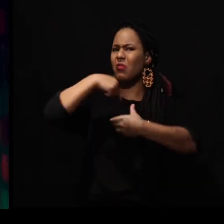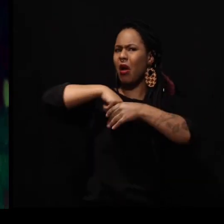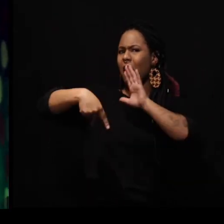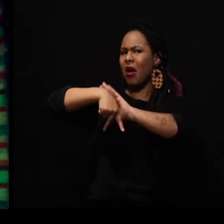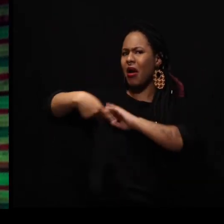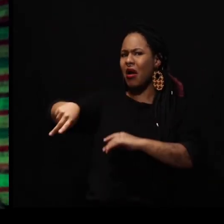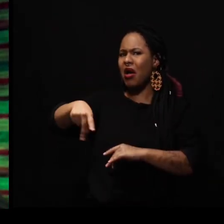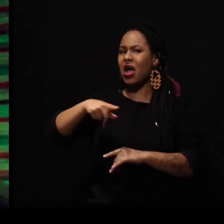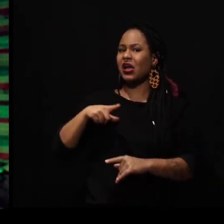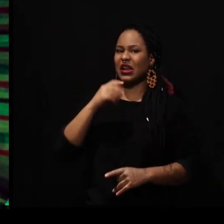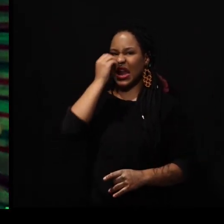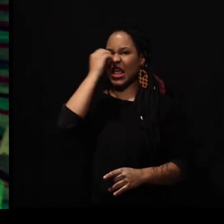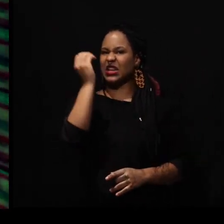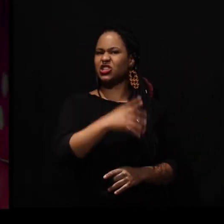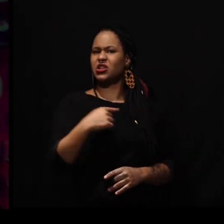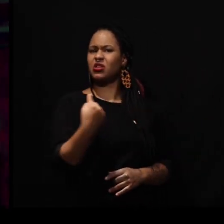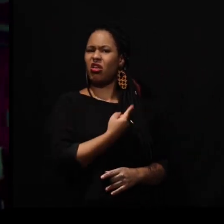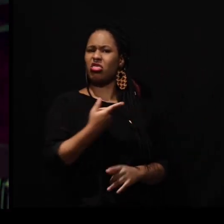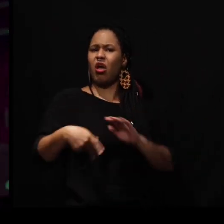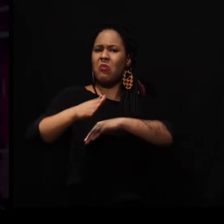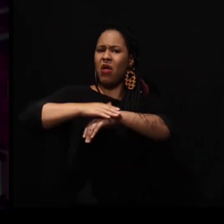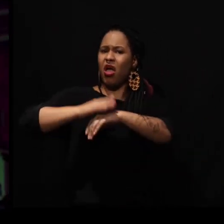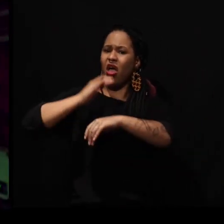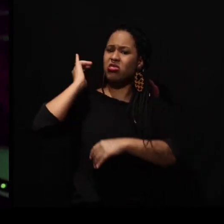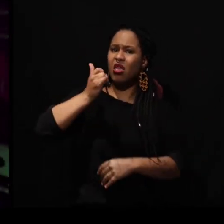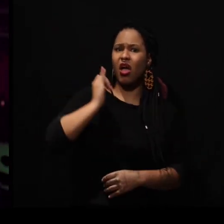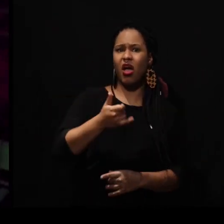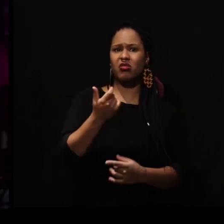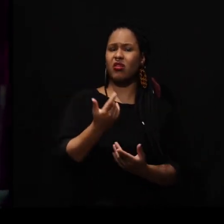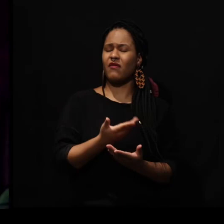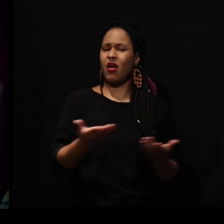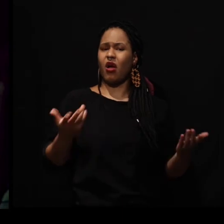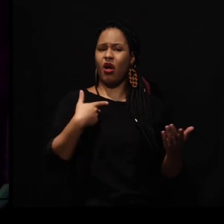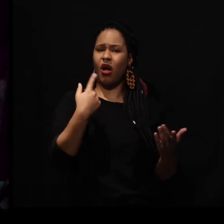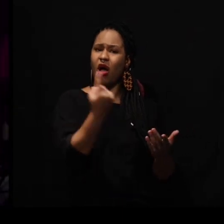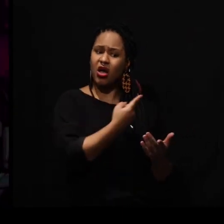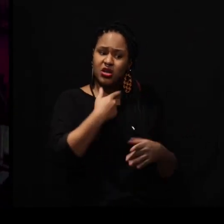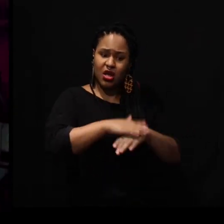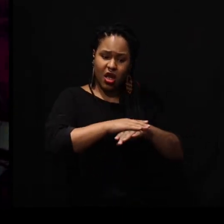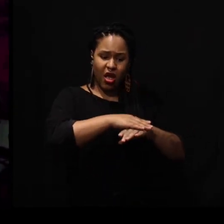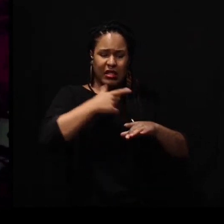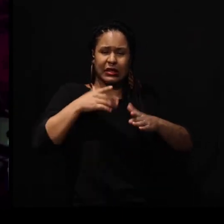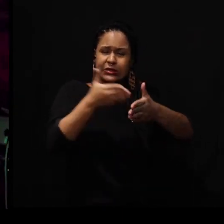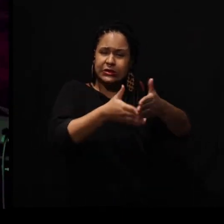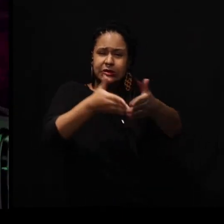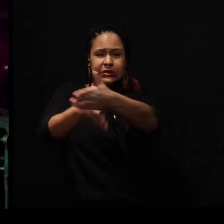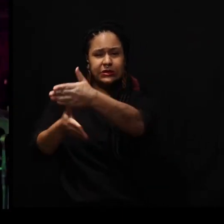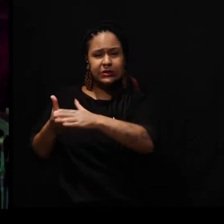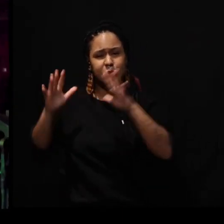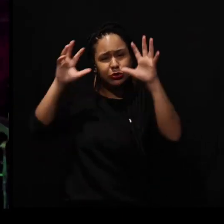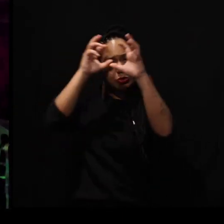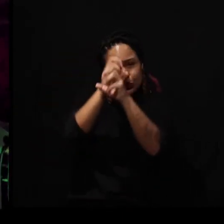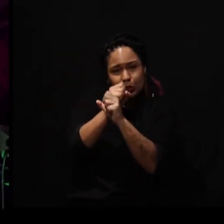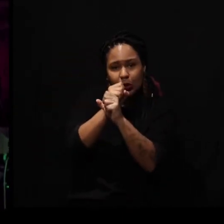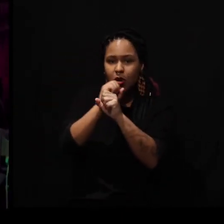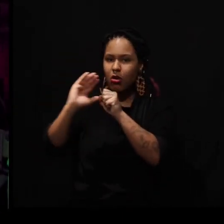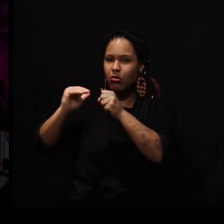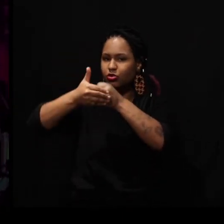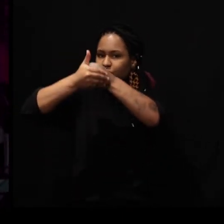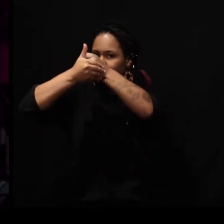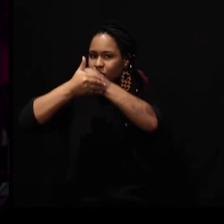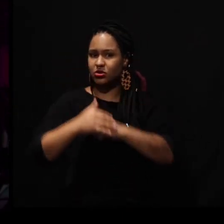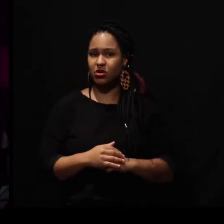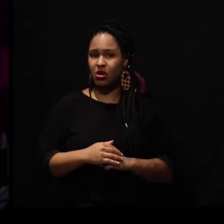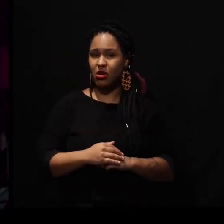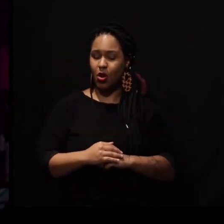iniciam neutramente, negligenciam nossas narrativas, só! Obstruiremos obstáculos no escuro,